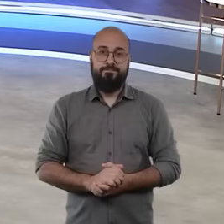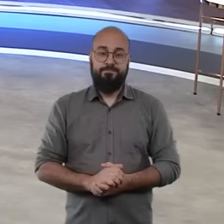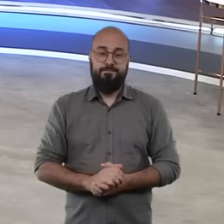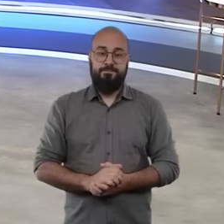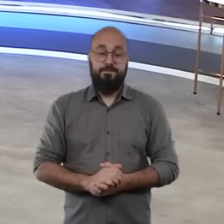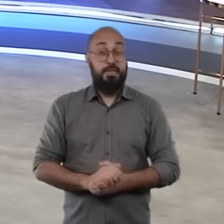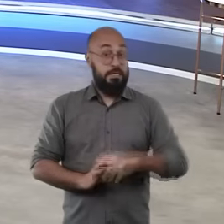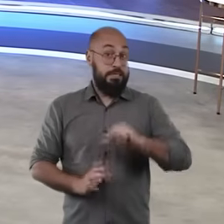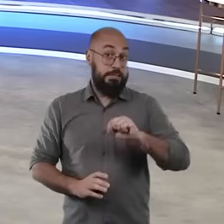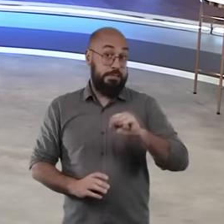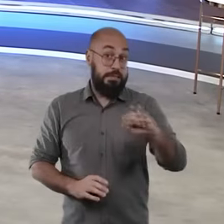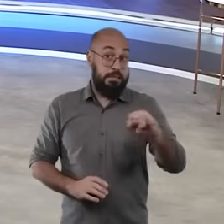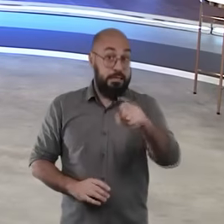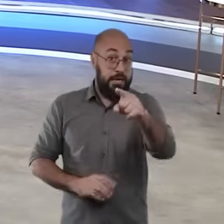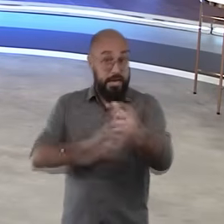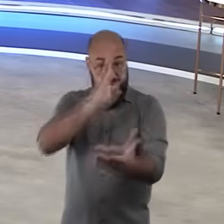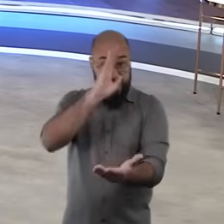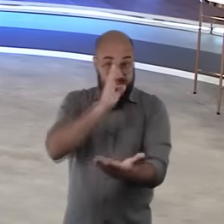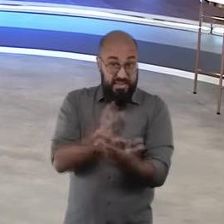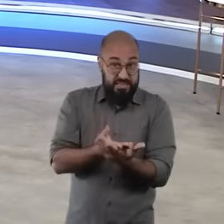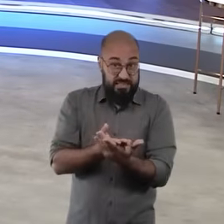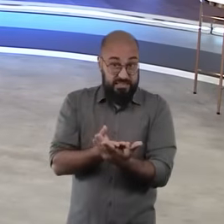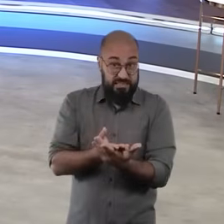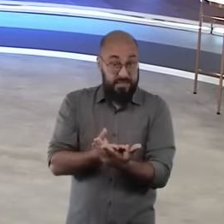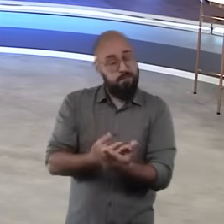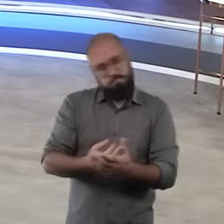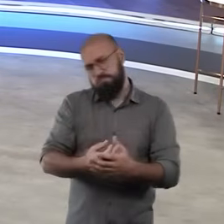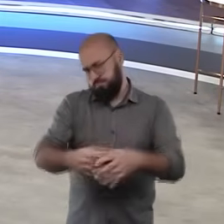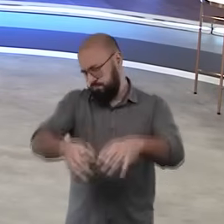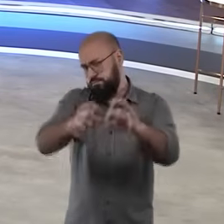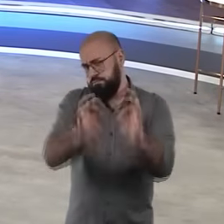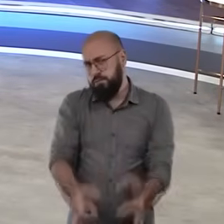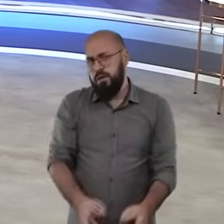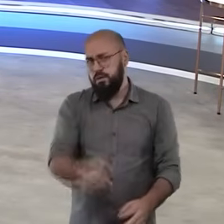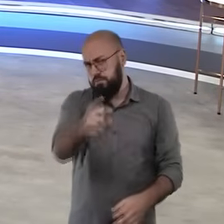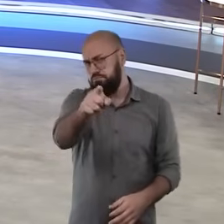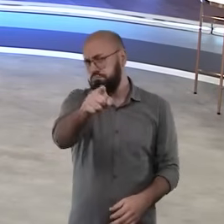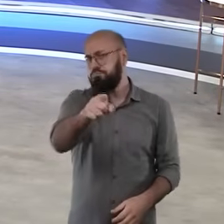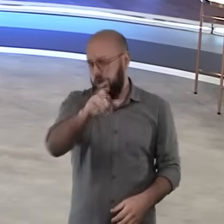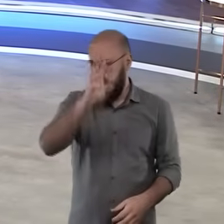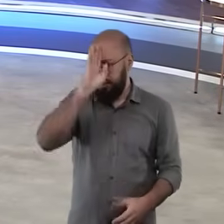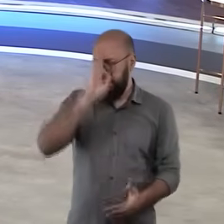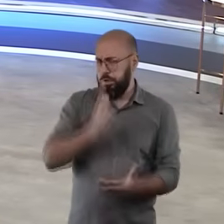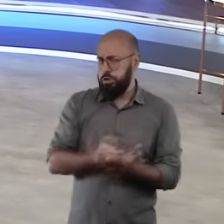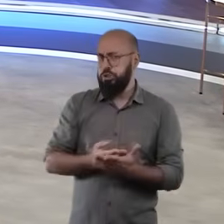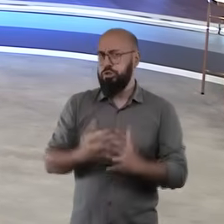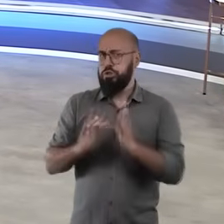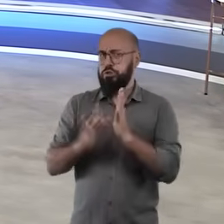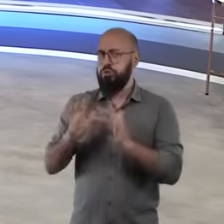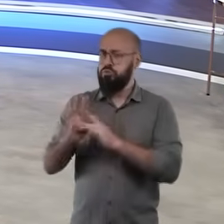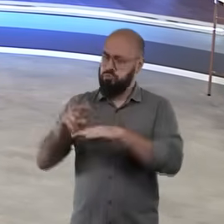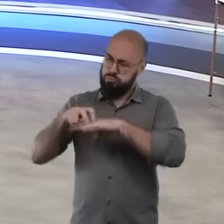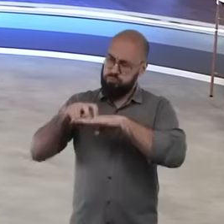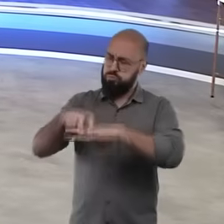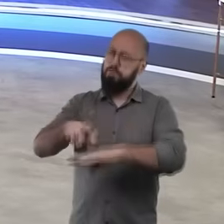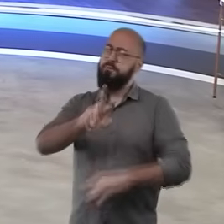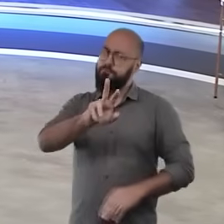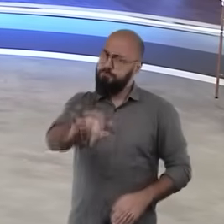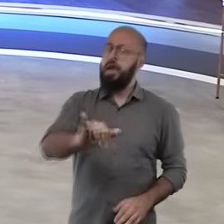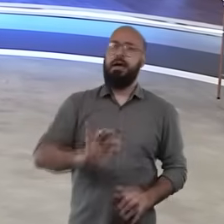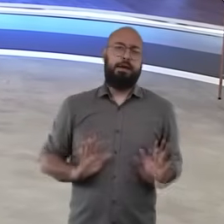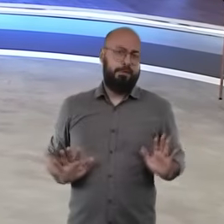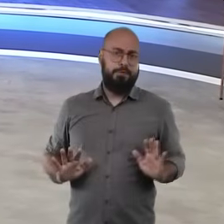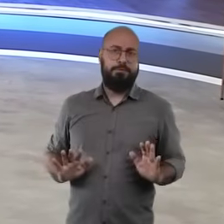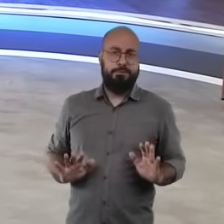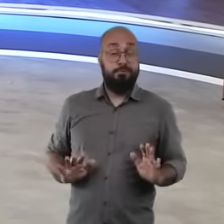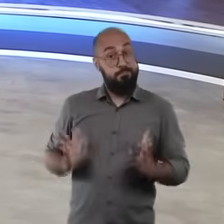Se você crê, e eu tenho certeza que crê, isto aqui enche o seu coração